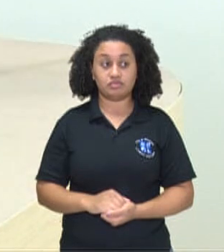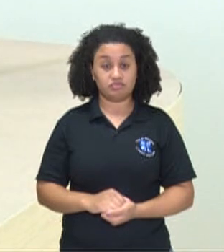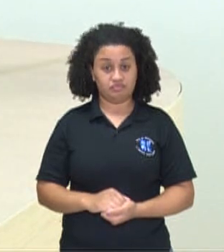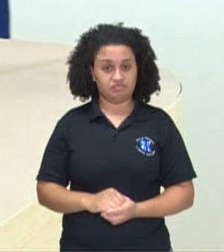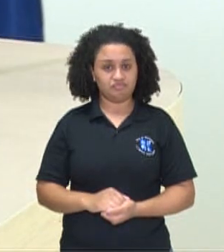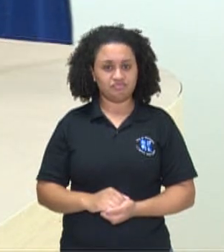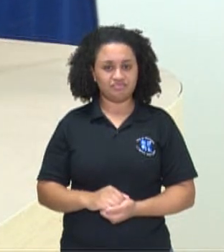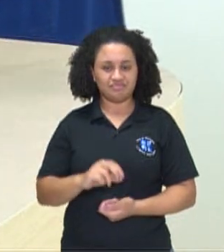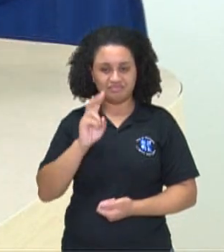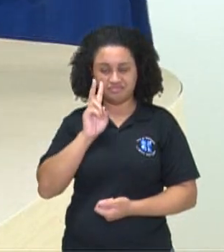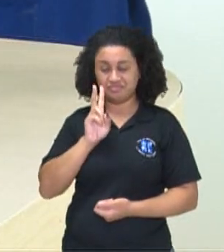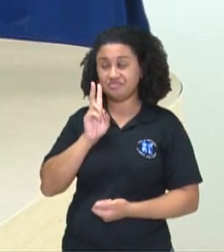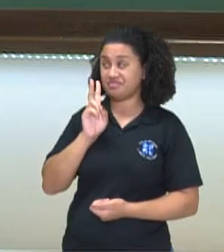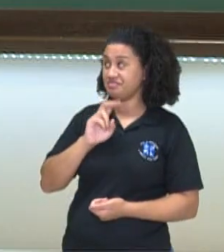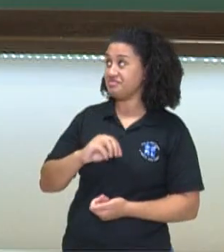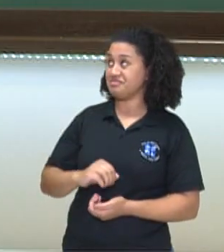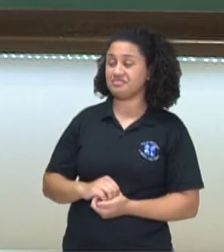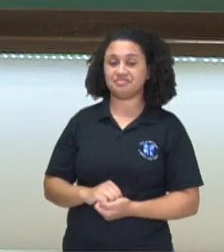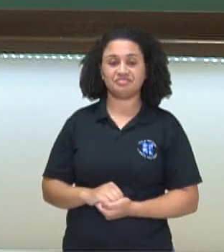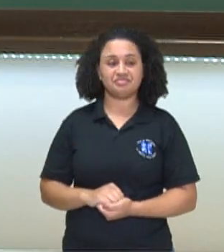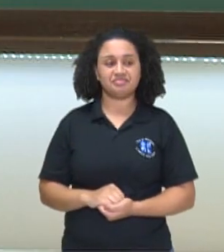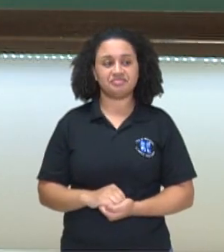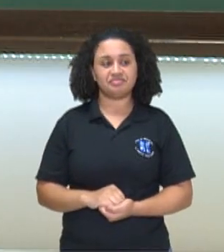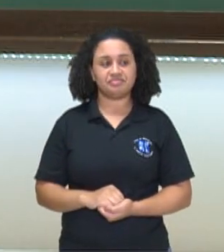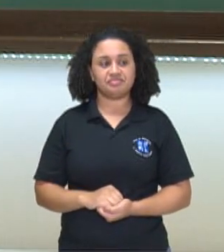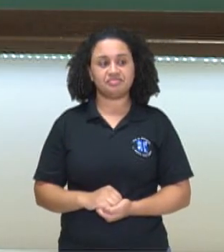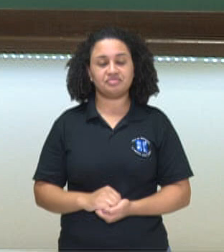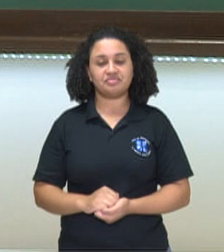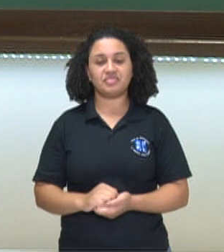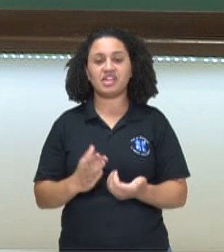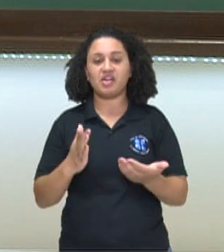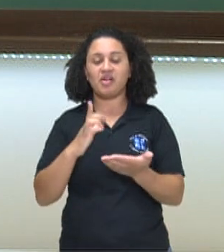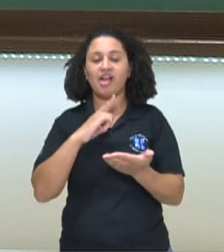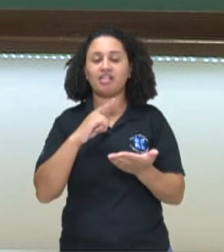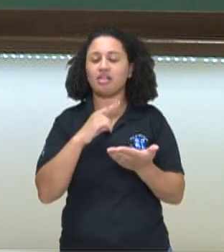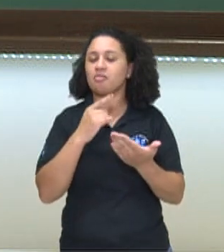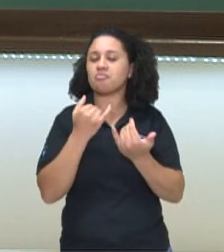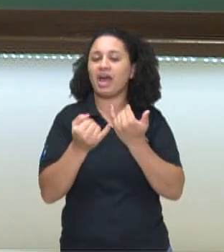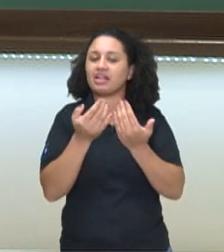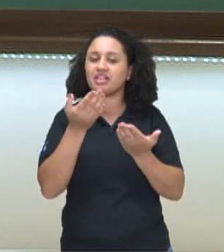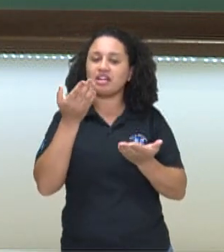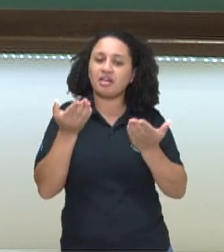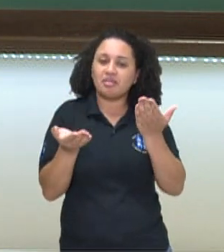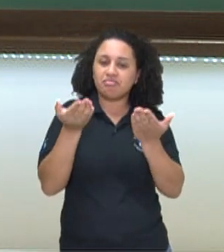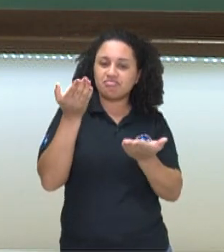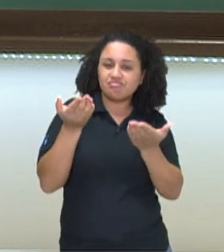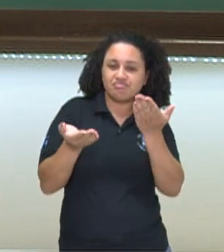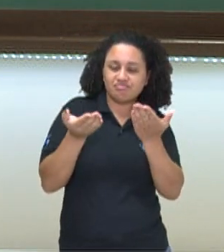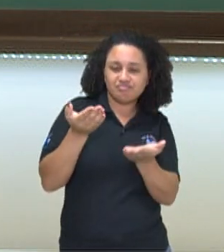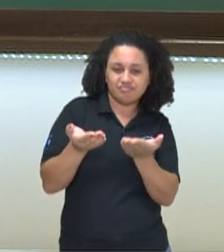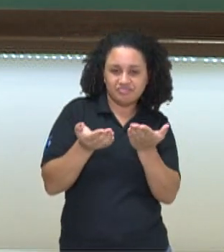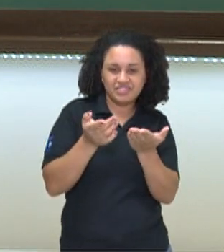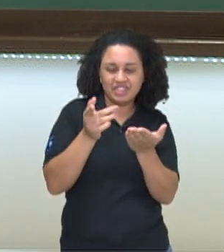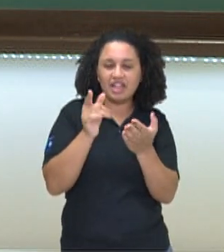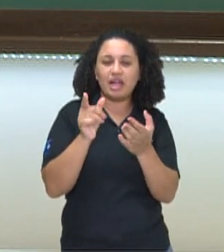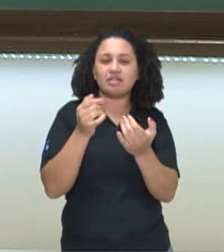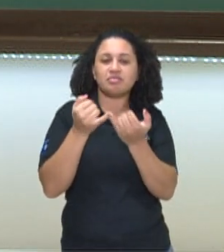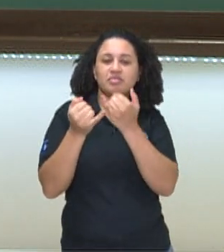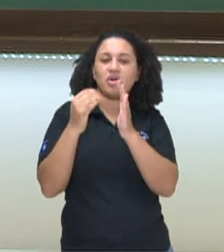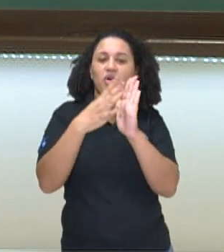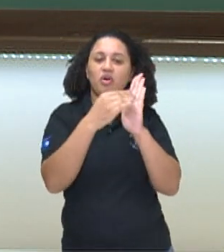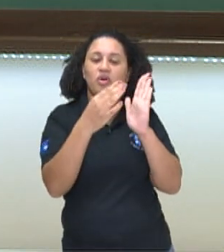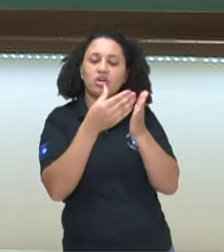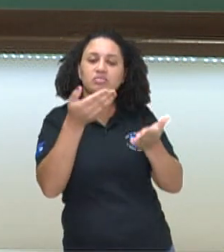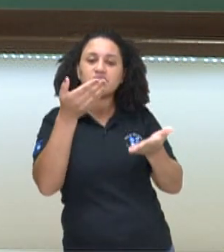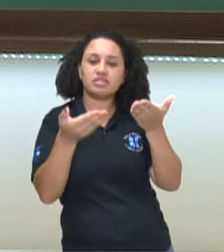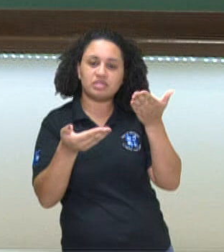Prontinho. Tem aqui minha balança de torção. Isso aqui, na verdade, está imitando a balança de